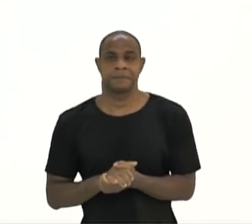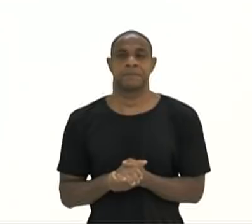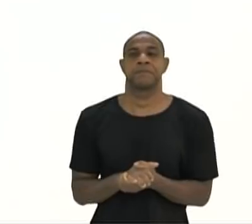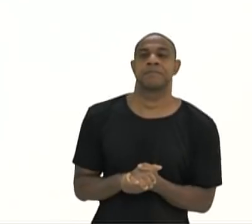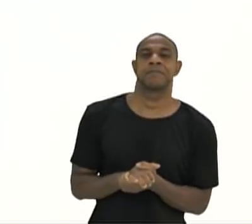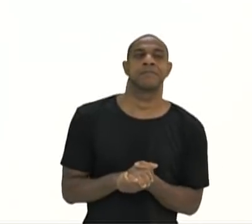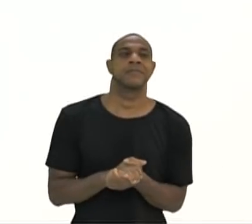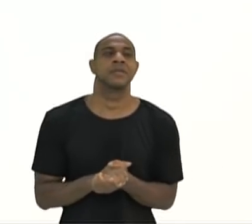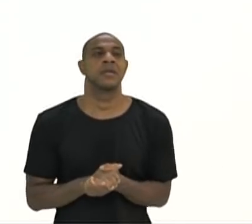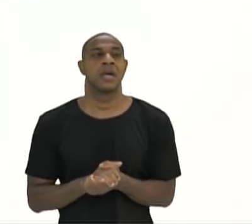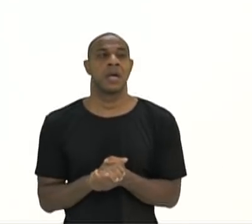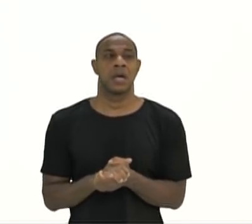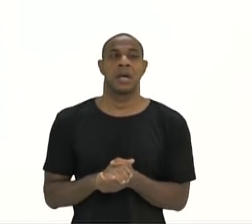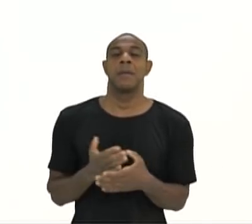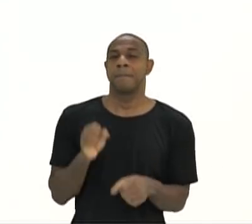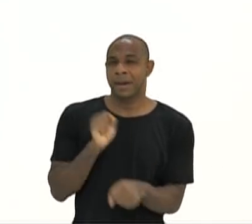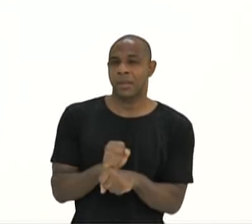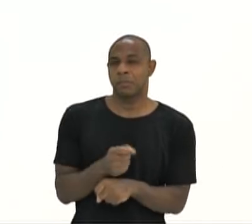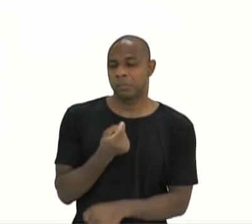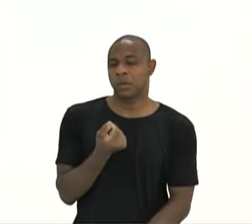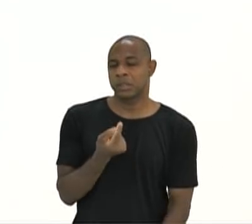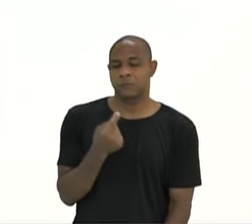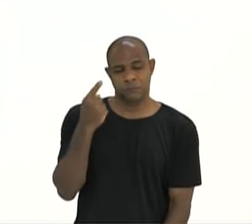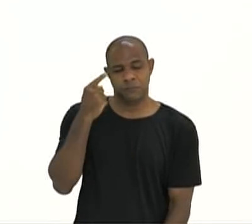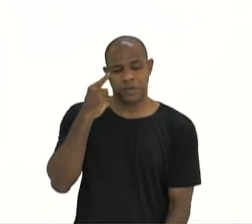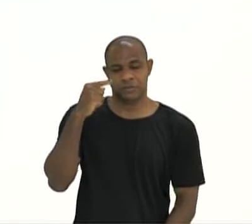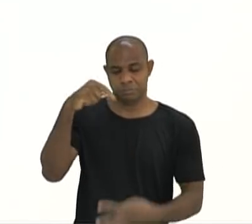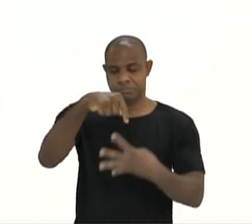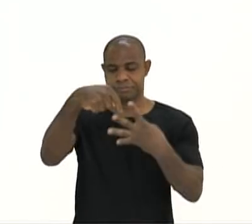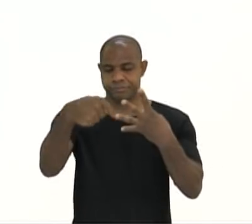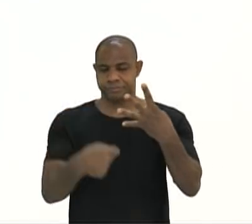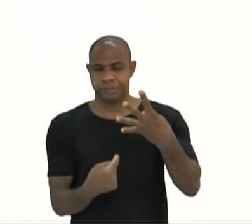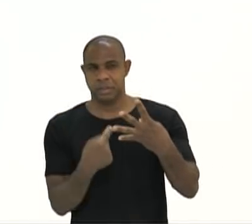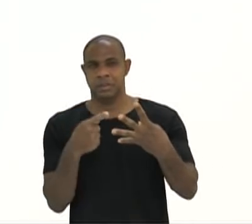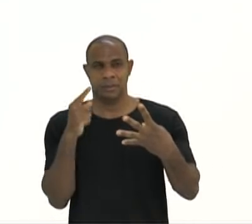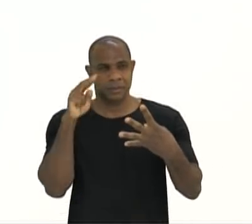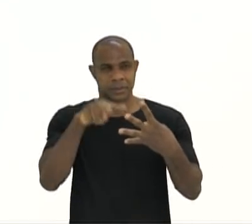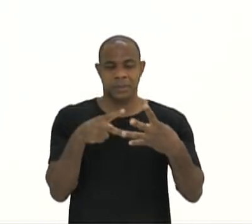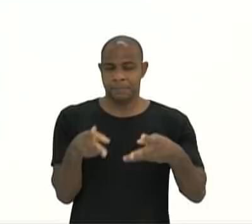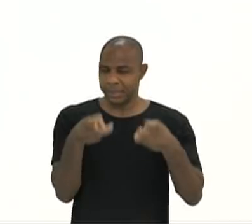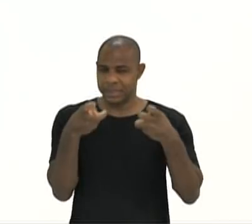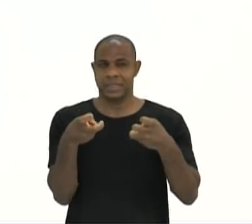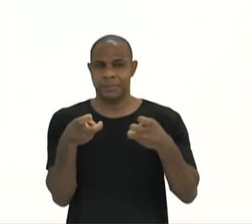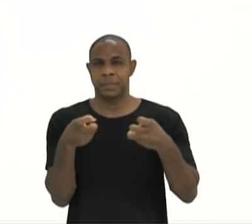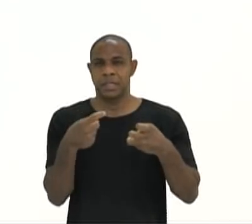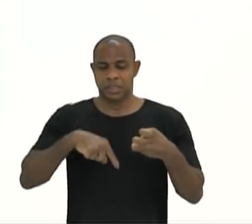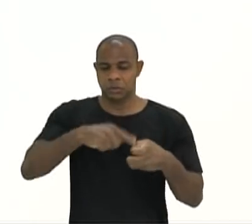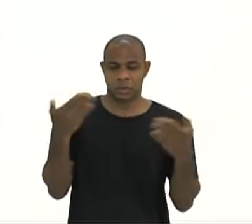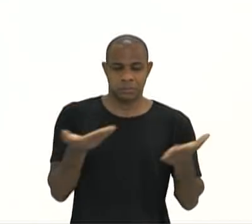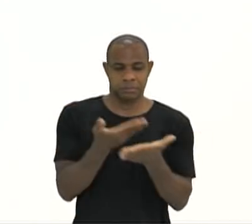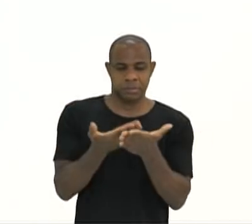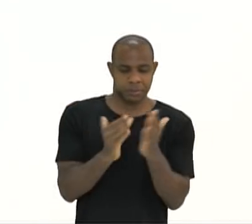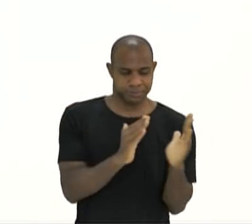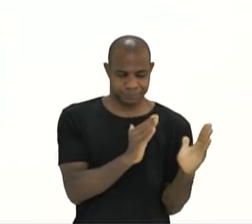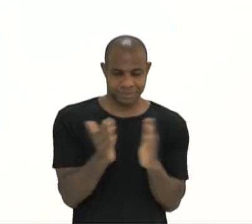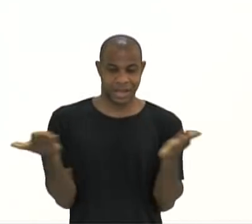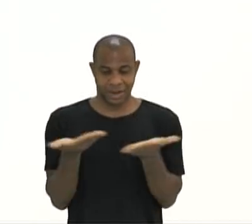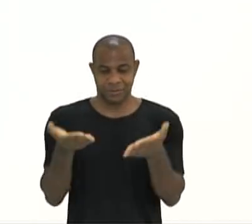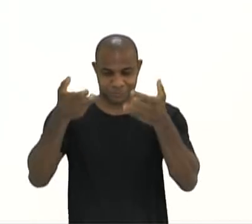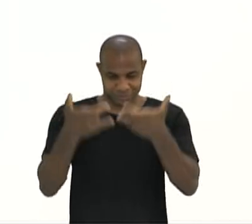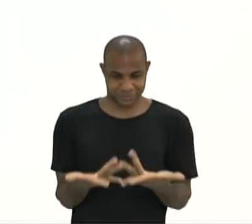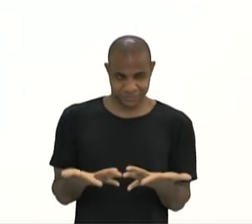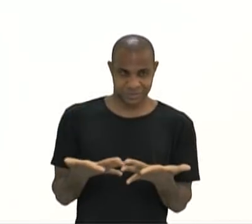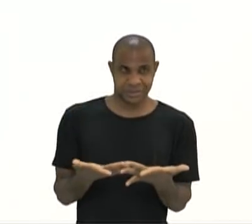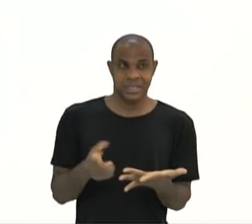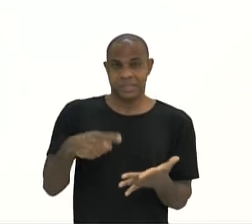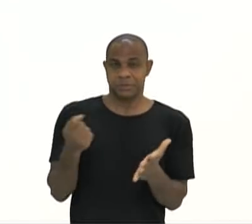e curvímetros. Para um pouquinho, veja essas alternativas, perceba aquilo que nós durante essa aula falamos e